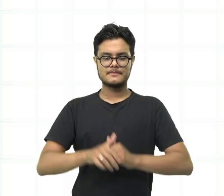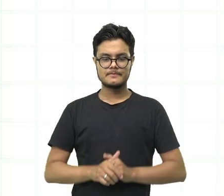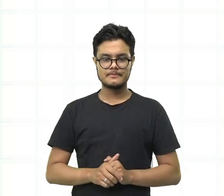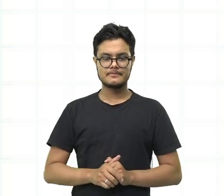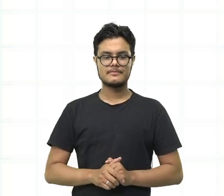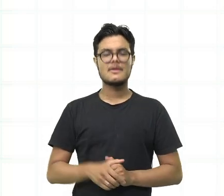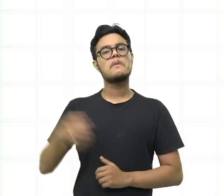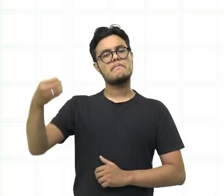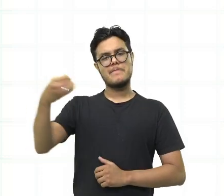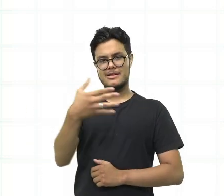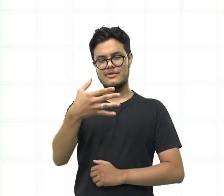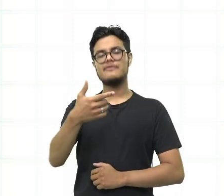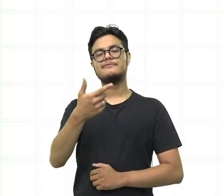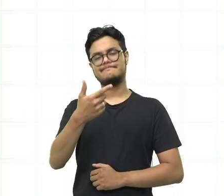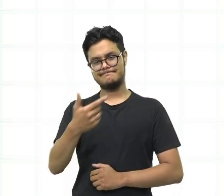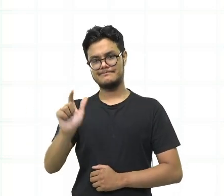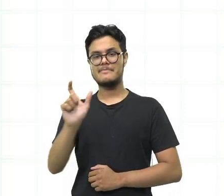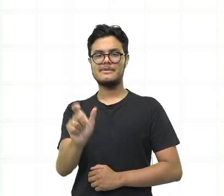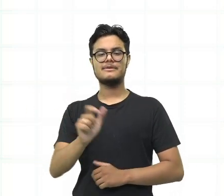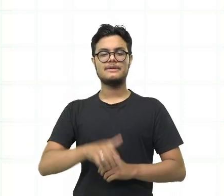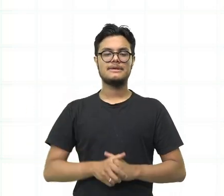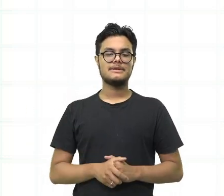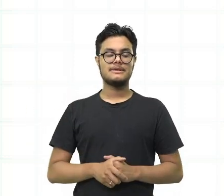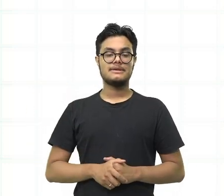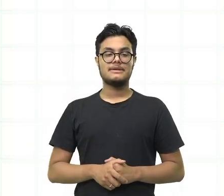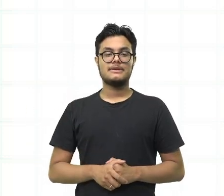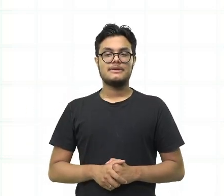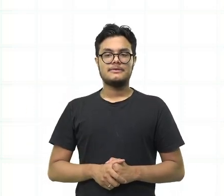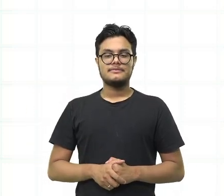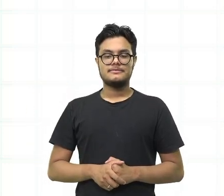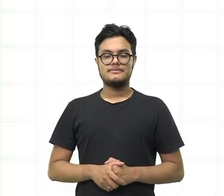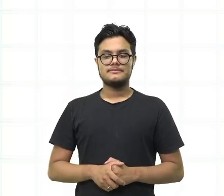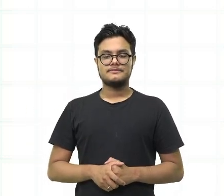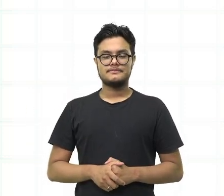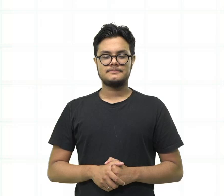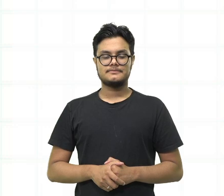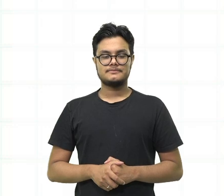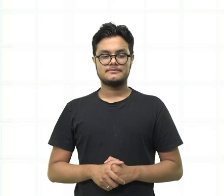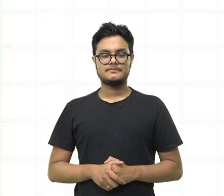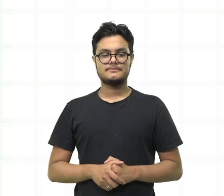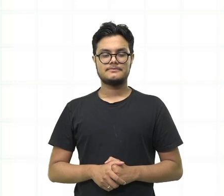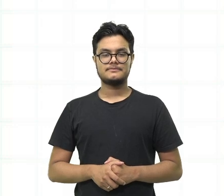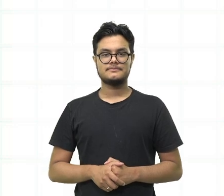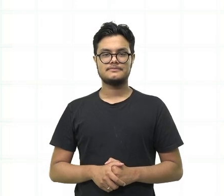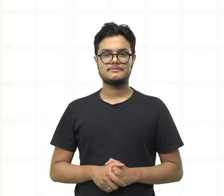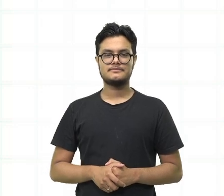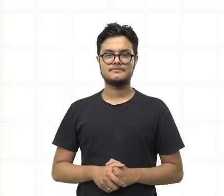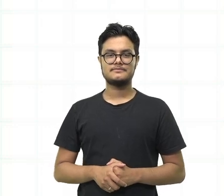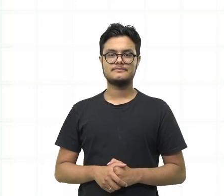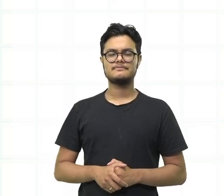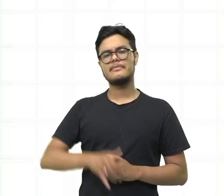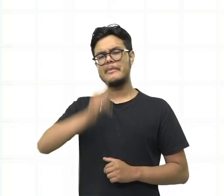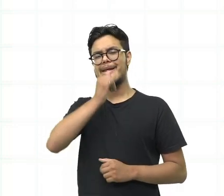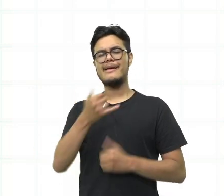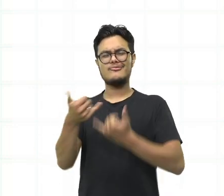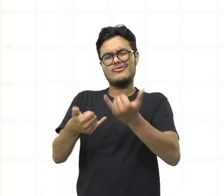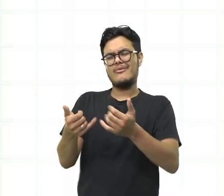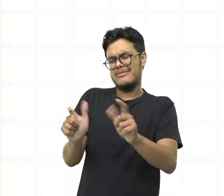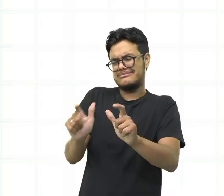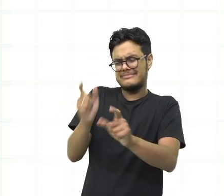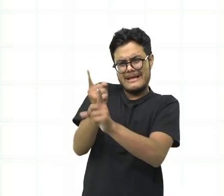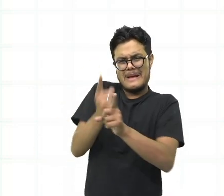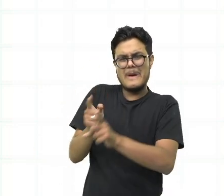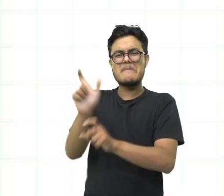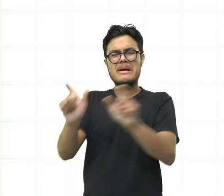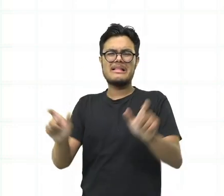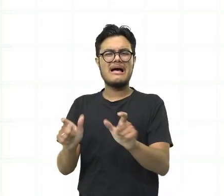E aí forma uma outra palavra, né? Ah, é uma forma de passar o tempo. Fazer o quê? Aqueles joguinhos, né, de achar palavras. É uma